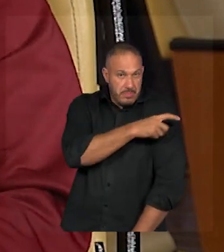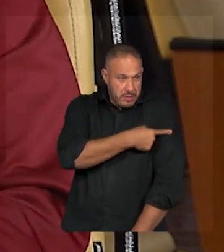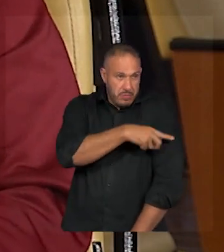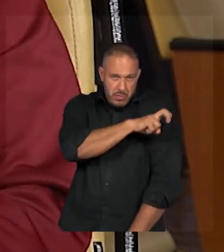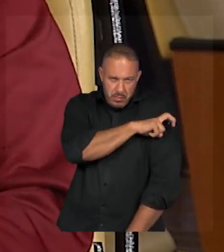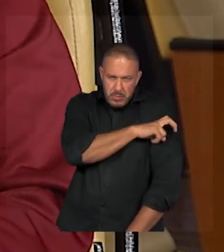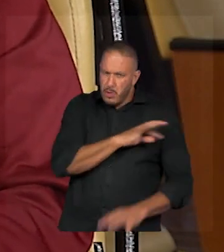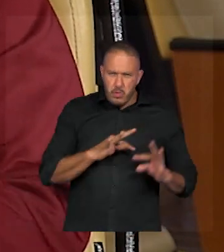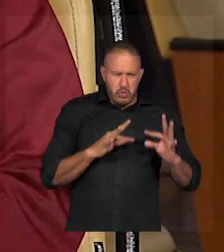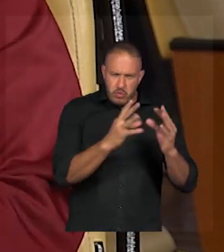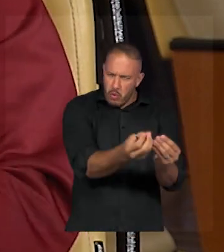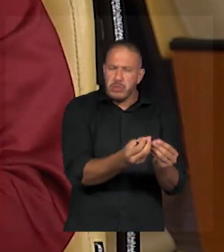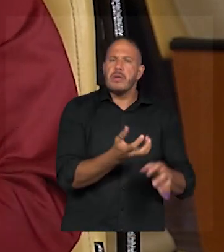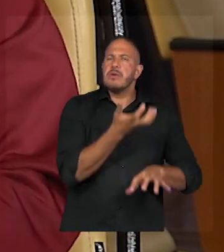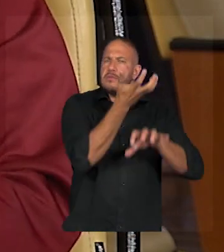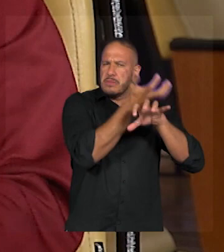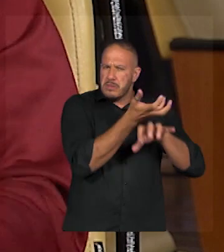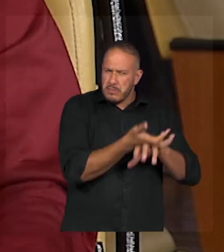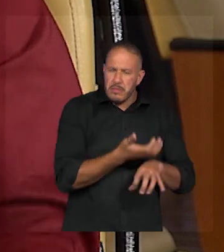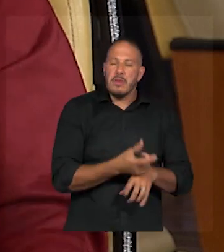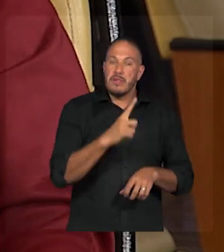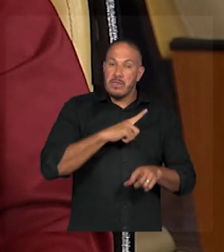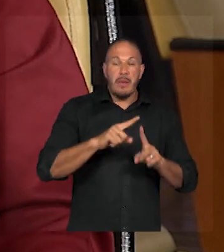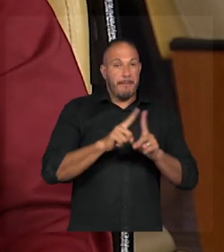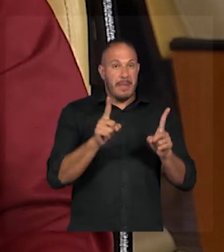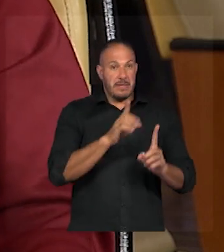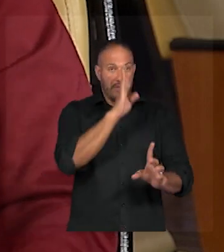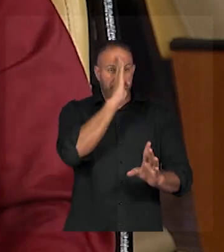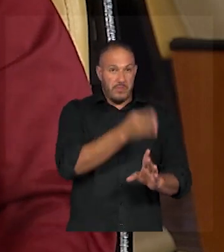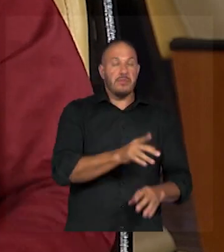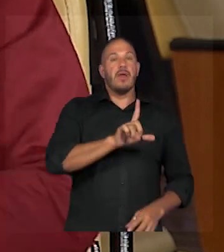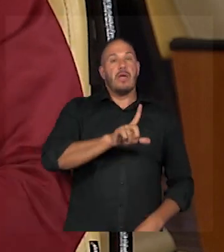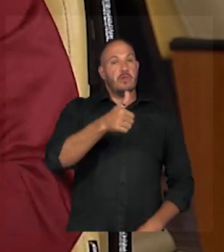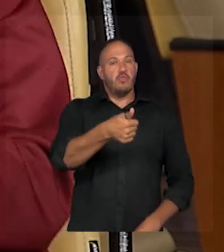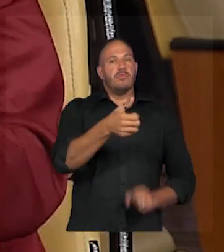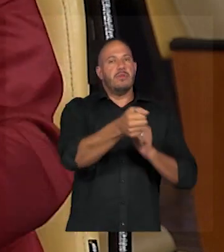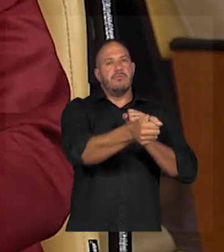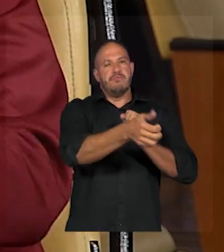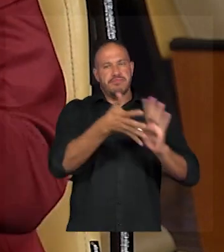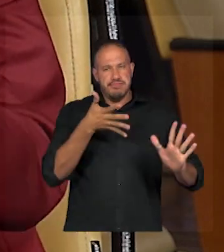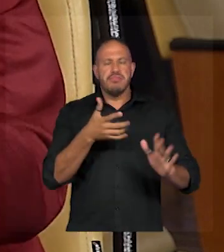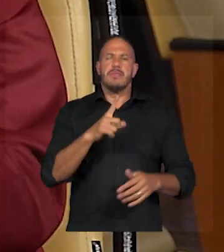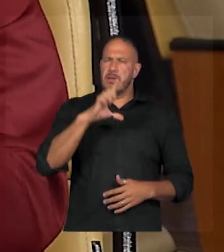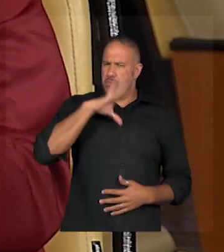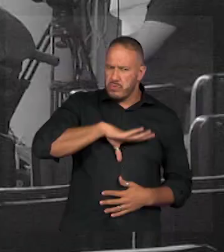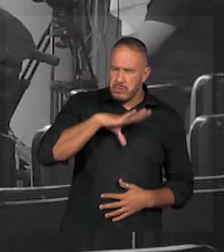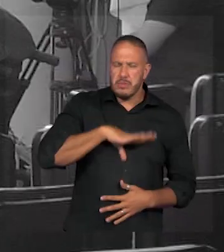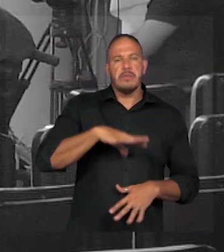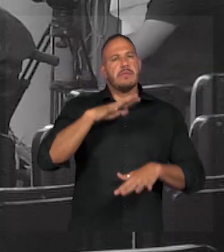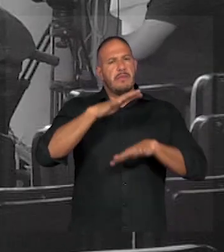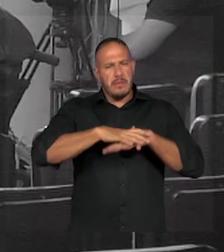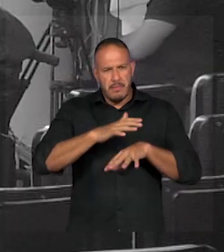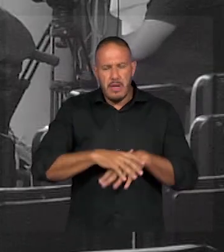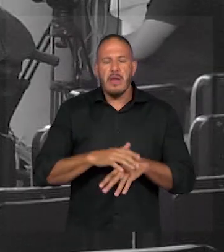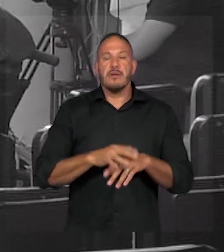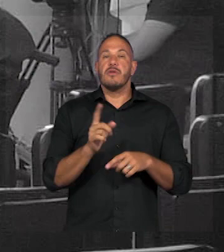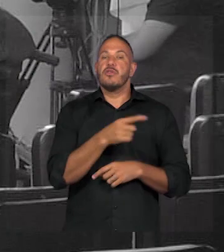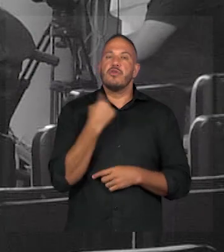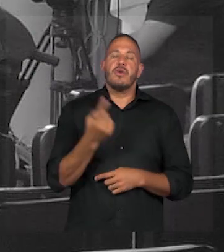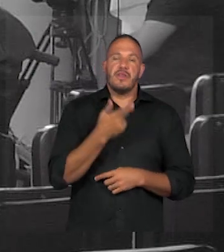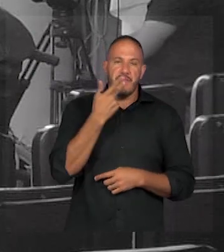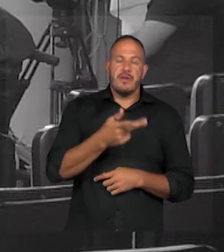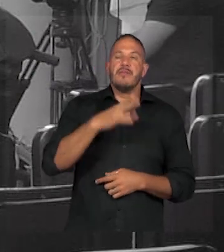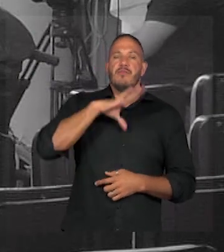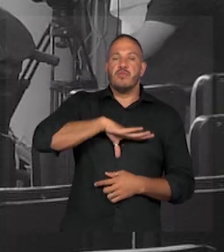são todas as matérias, só que com a língua de instrução Libras. Né? Então, tem português, matemática, e nós chamamos de